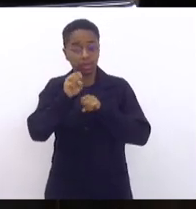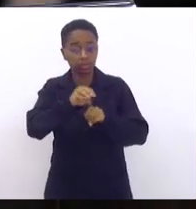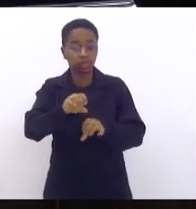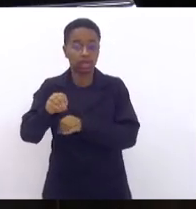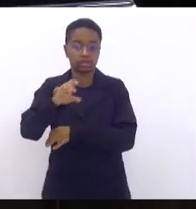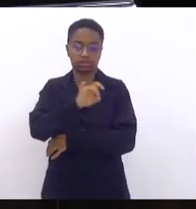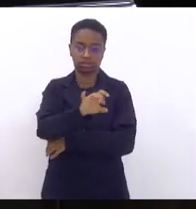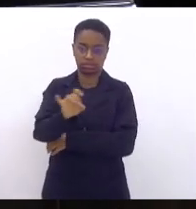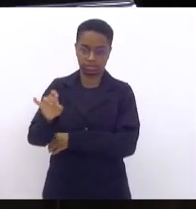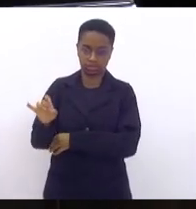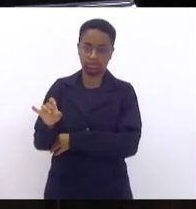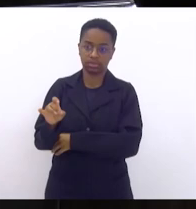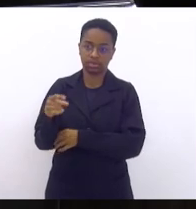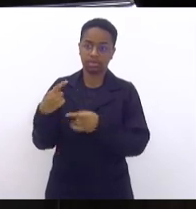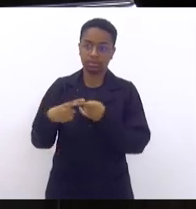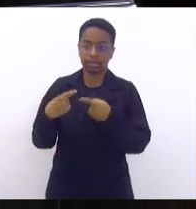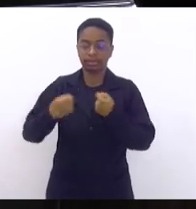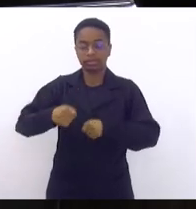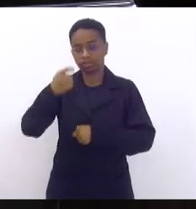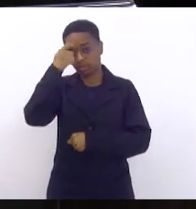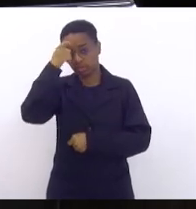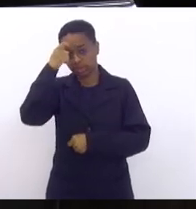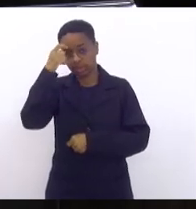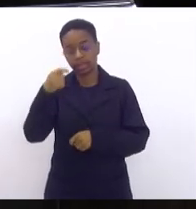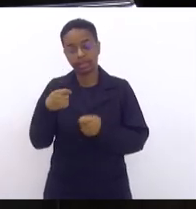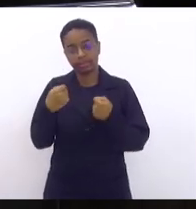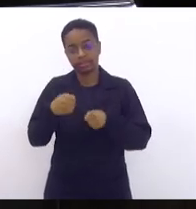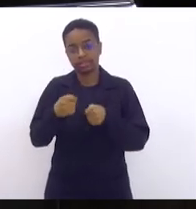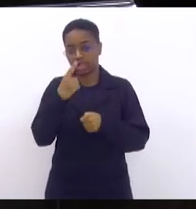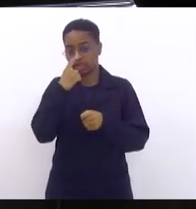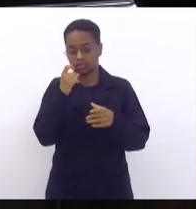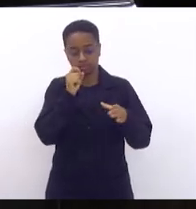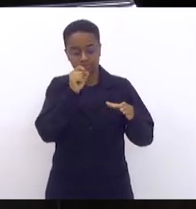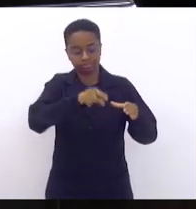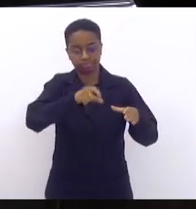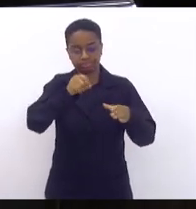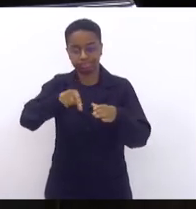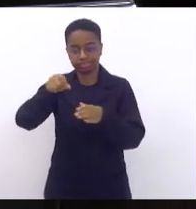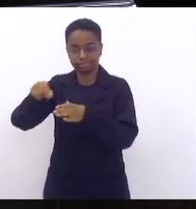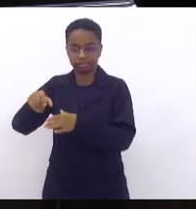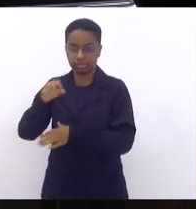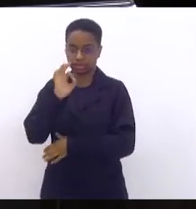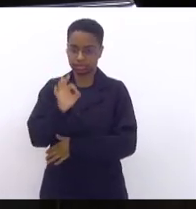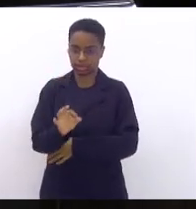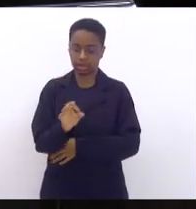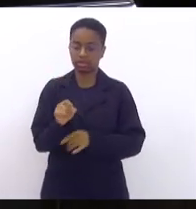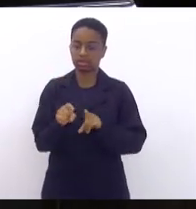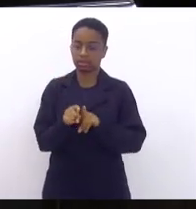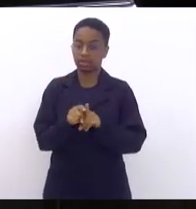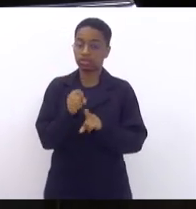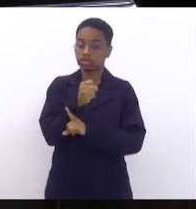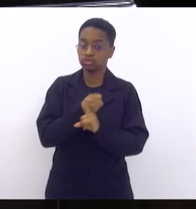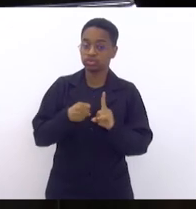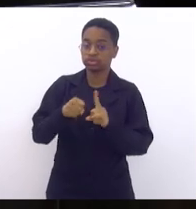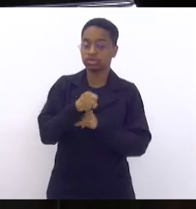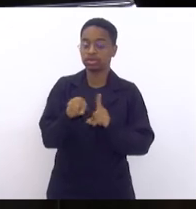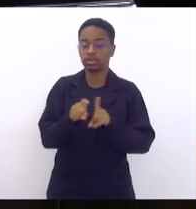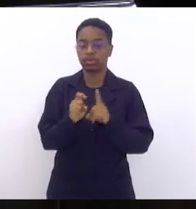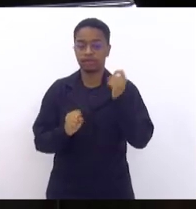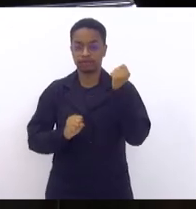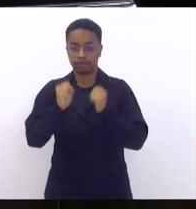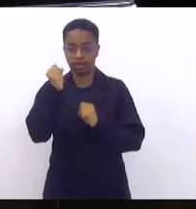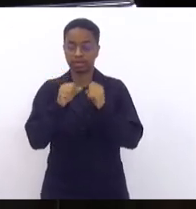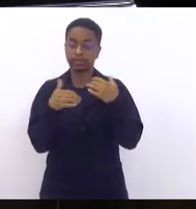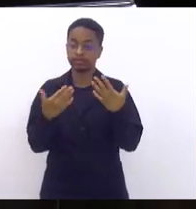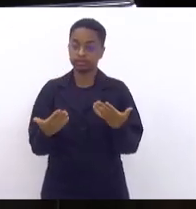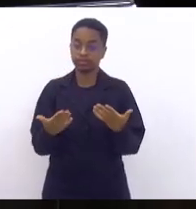consciência da necessidade de descartar corretamente e a sociedade e a indústria e